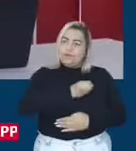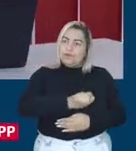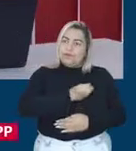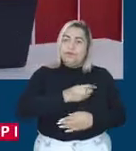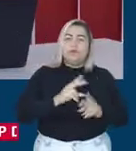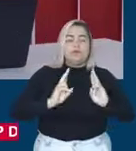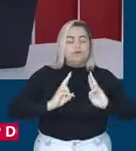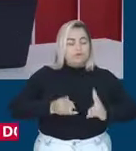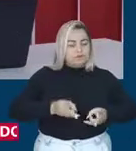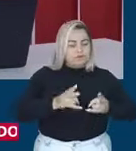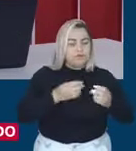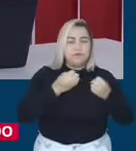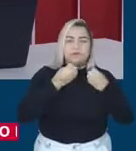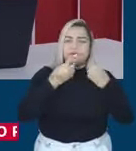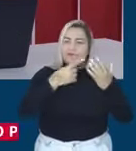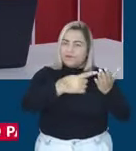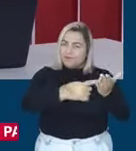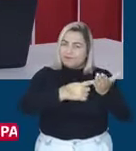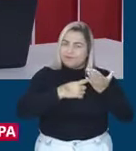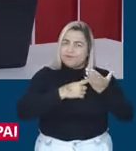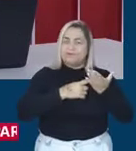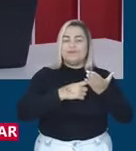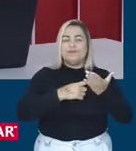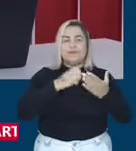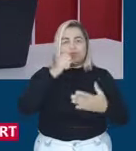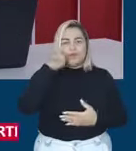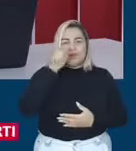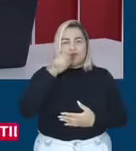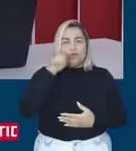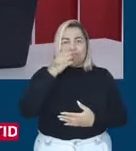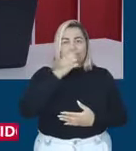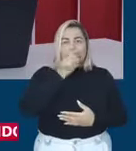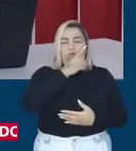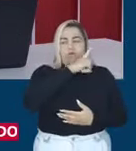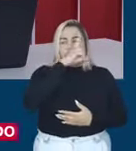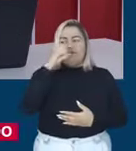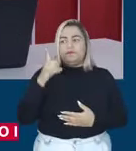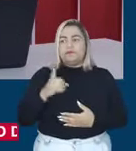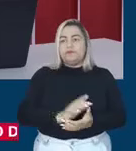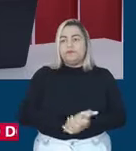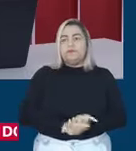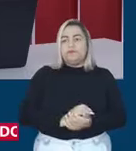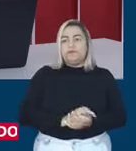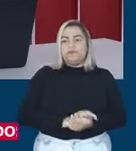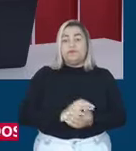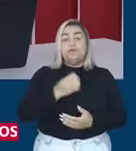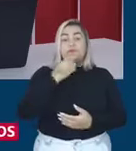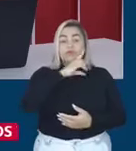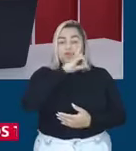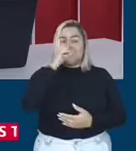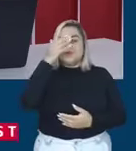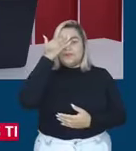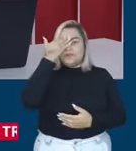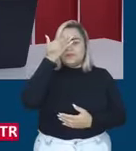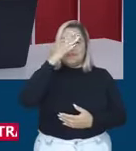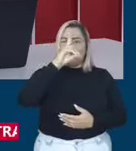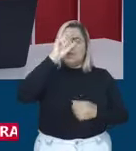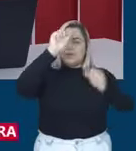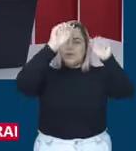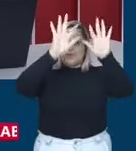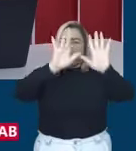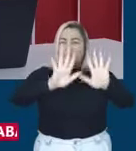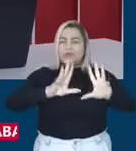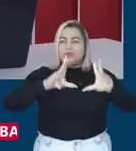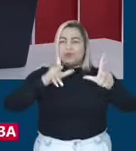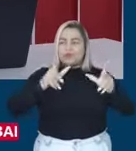Seja Amanda. sempre muito bem-vindo a esse espaço, senador. Bom dia. Amanda, bom dia. Eu que agradeço, que Deus ilumine a